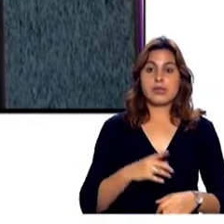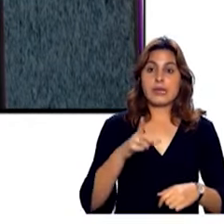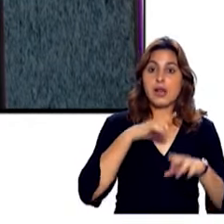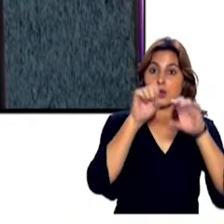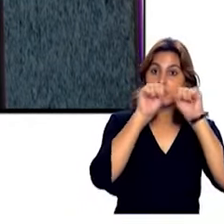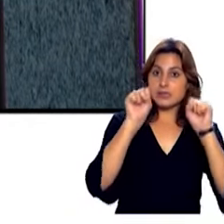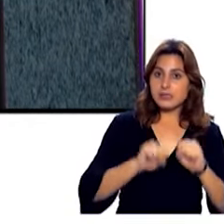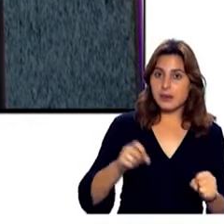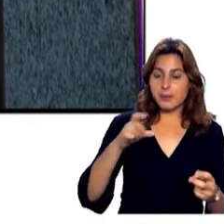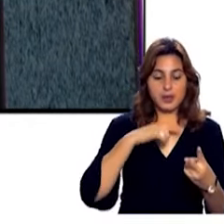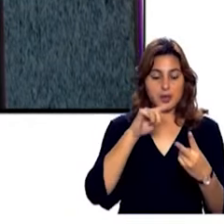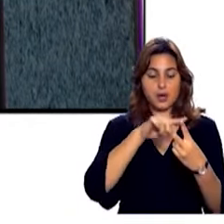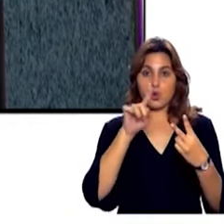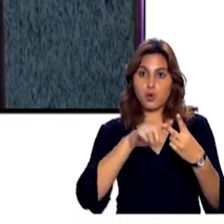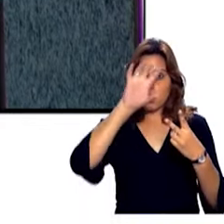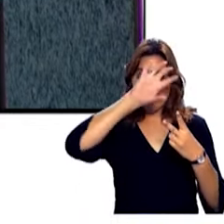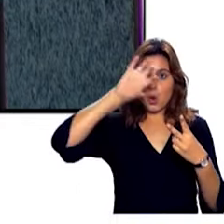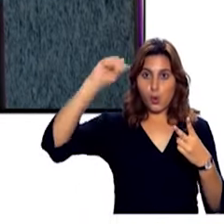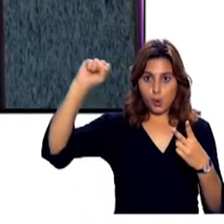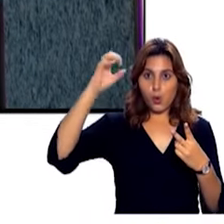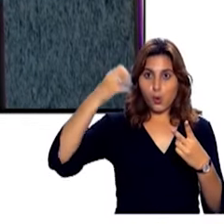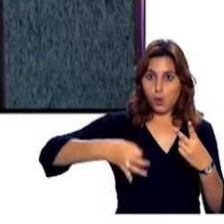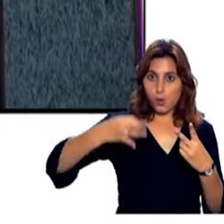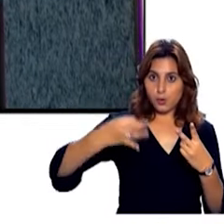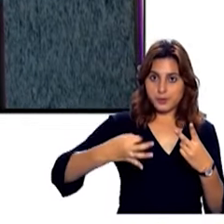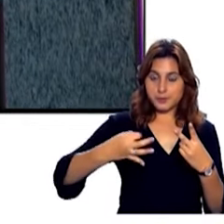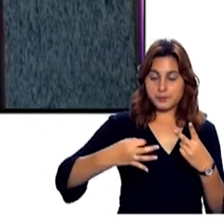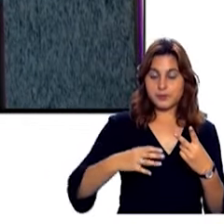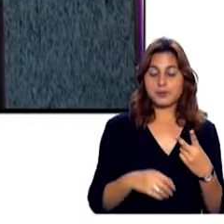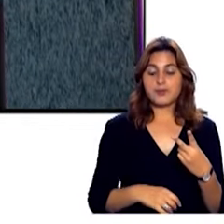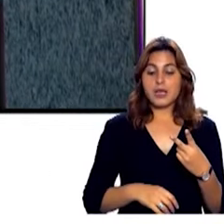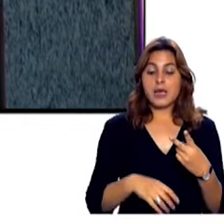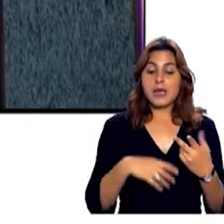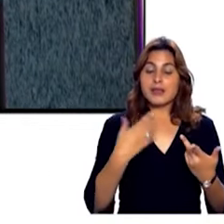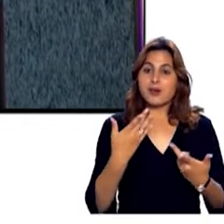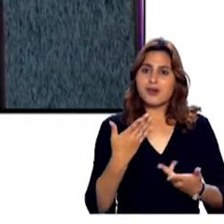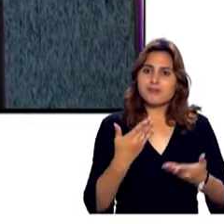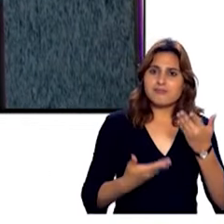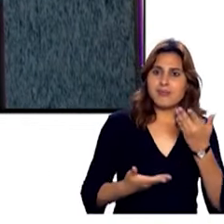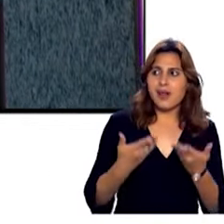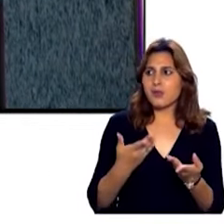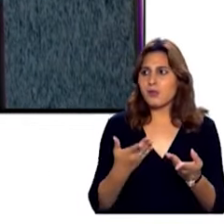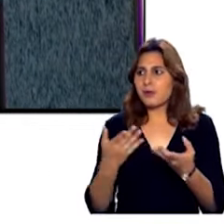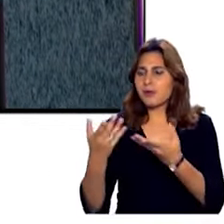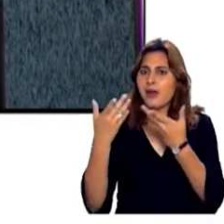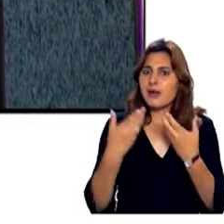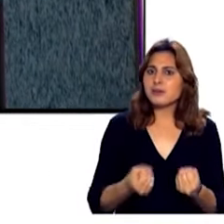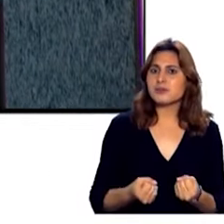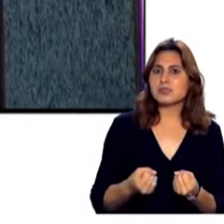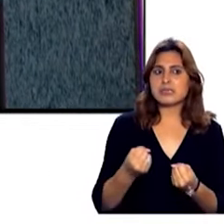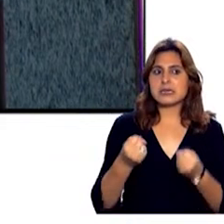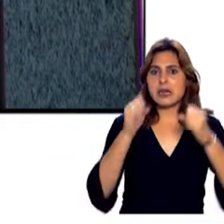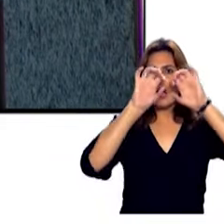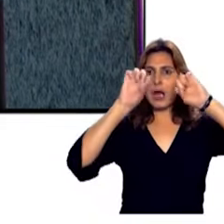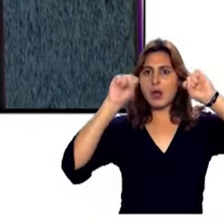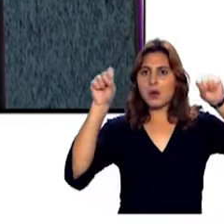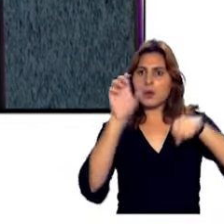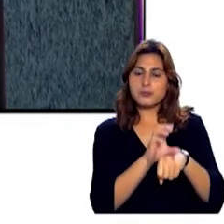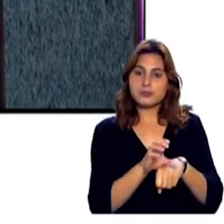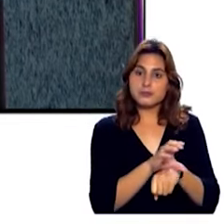tem duas cortes não há razoabilidade em se admitir que a corte